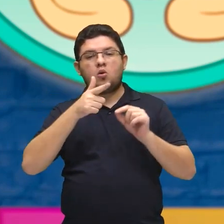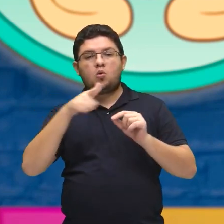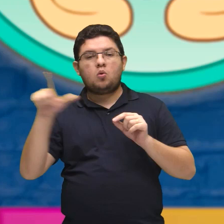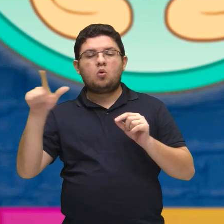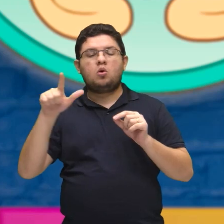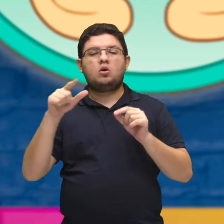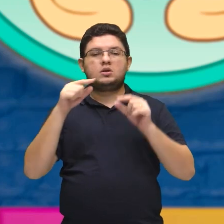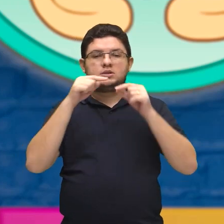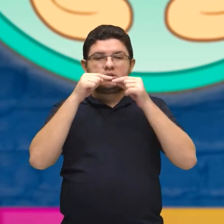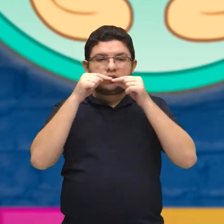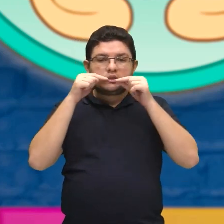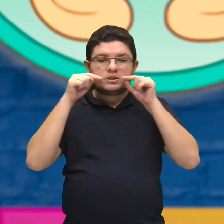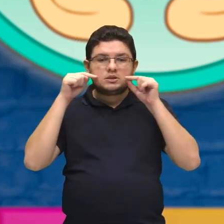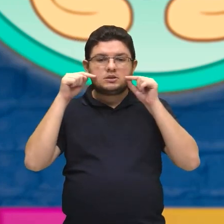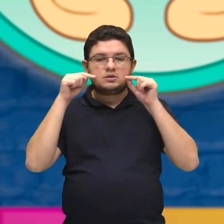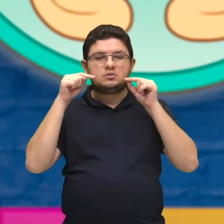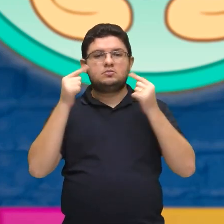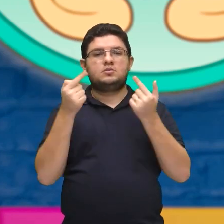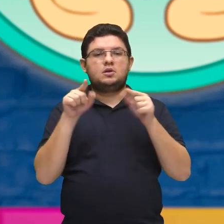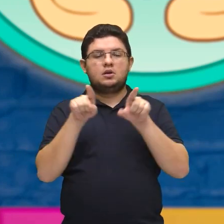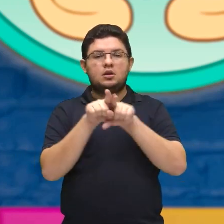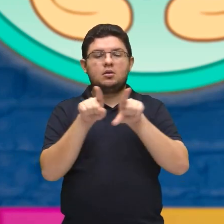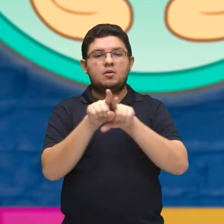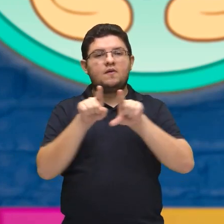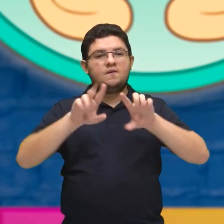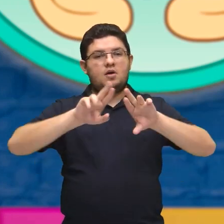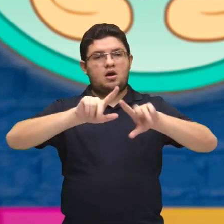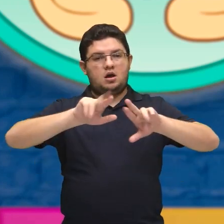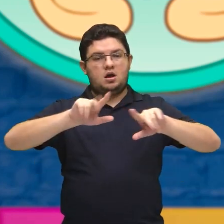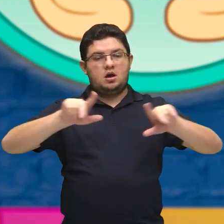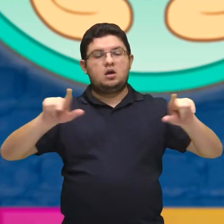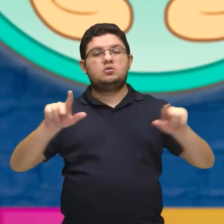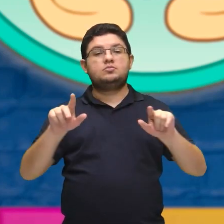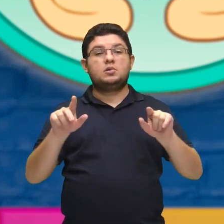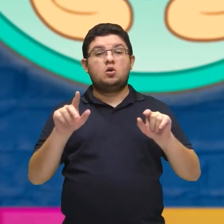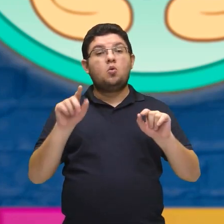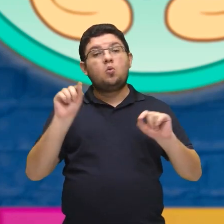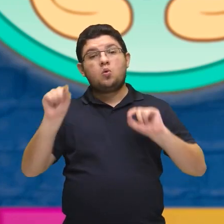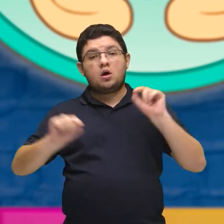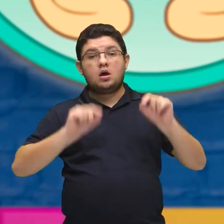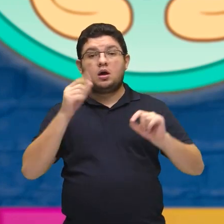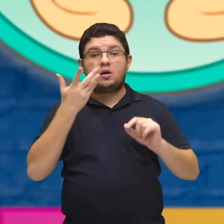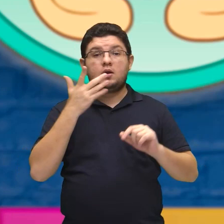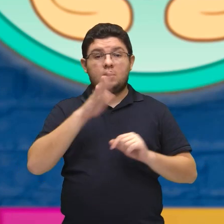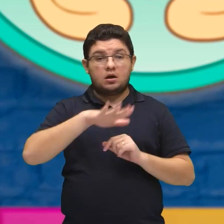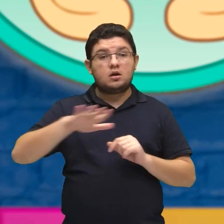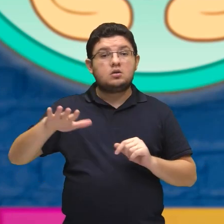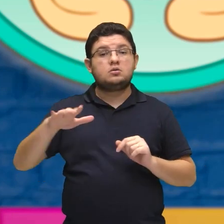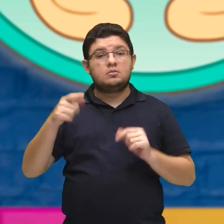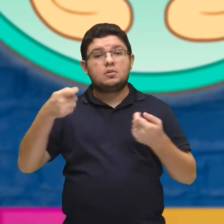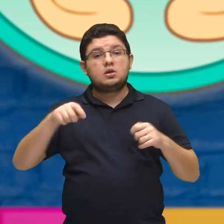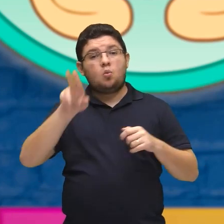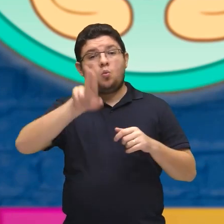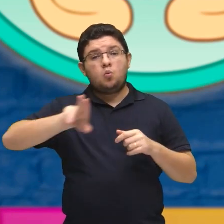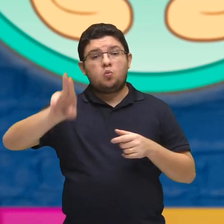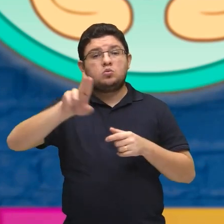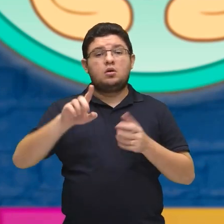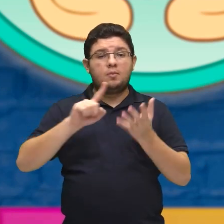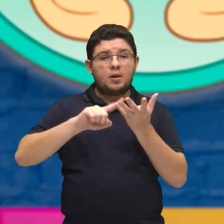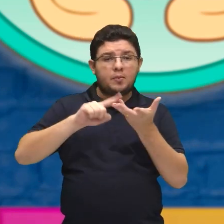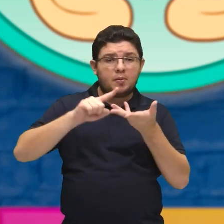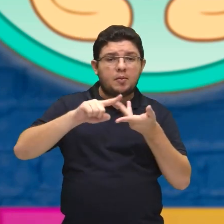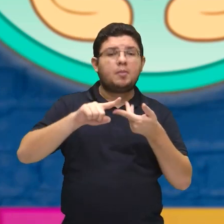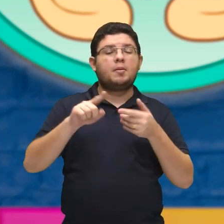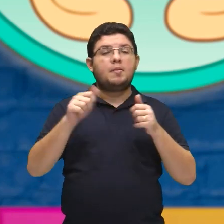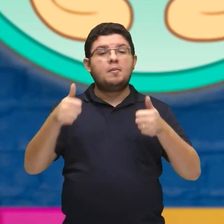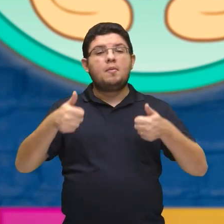ortodôntico. Isso são situações em que aquela criança, numa determinada idade, ela precisa, né, utilizar para melhorar a sua